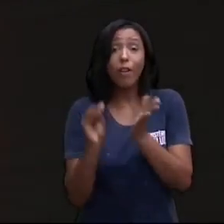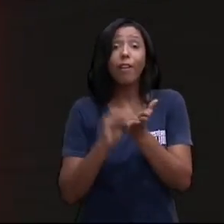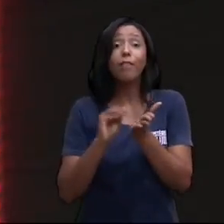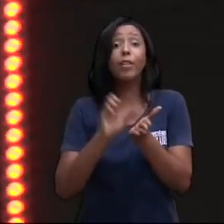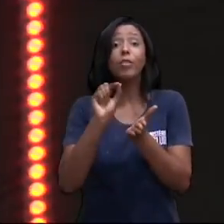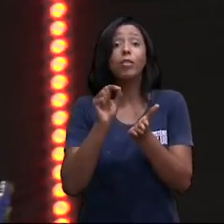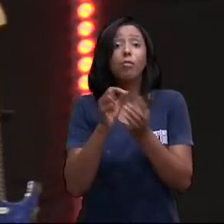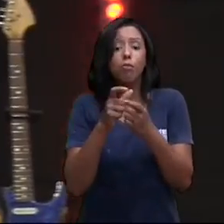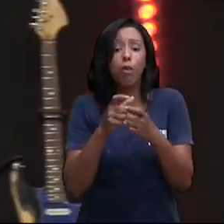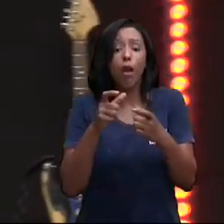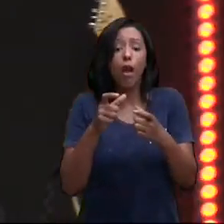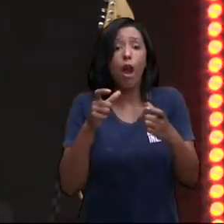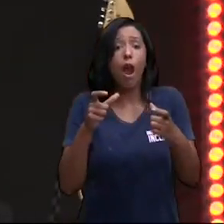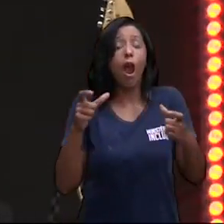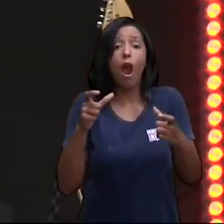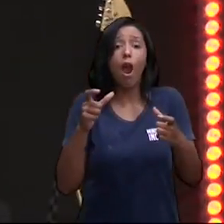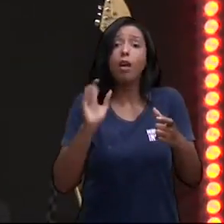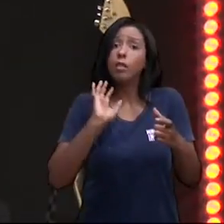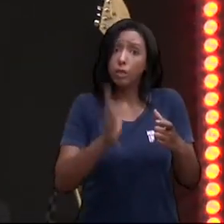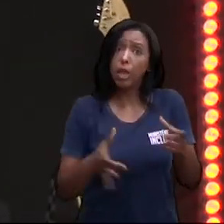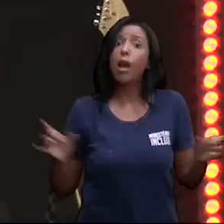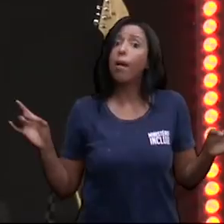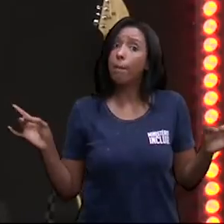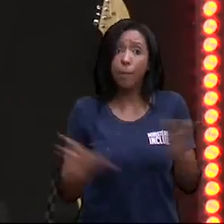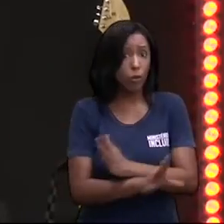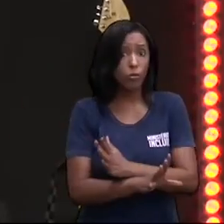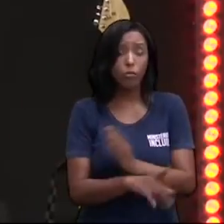inteirinho inteirinho tem tudo